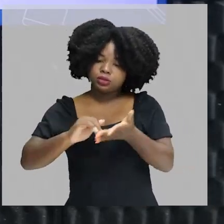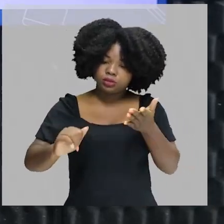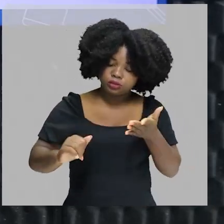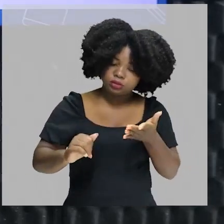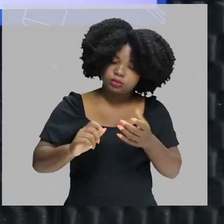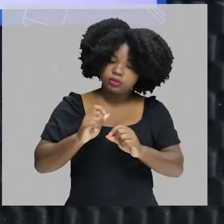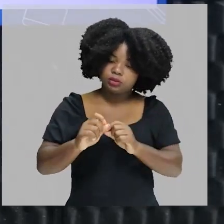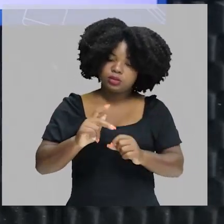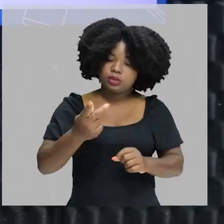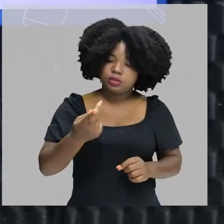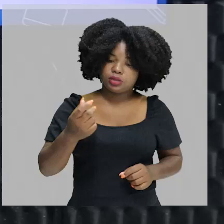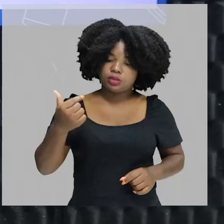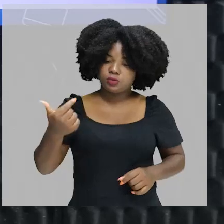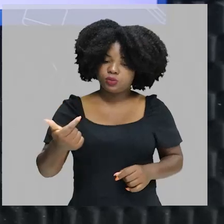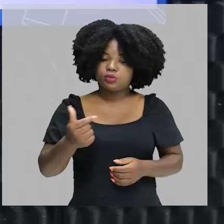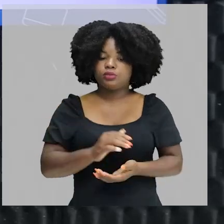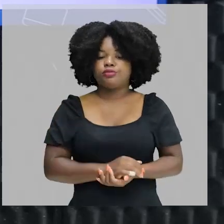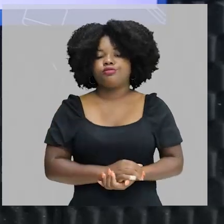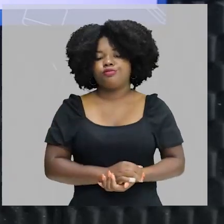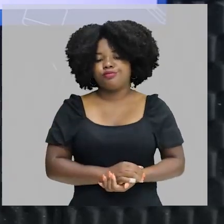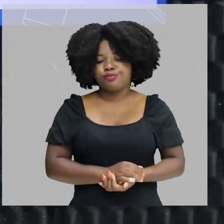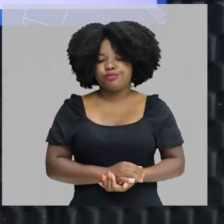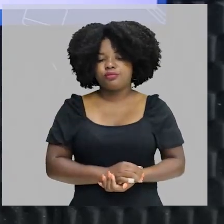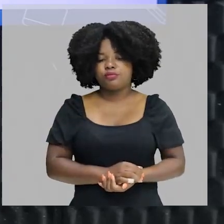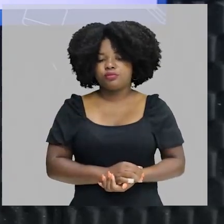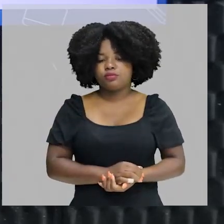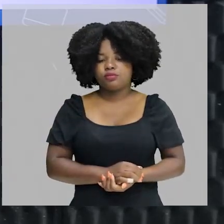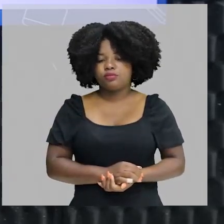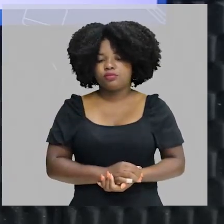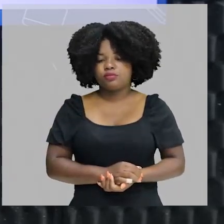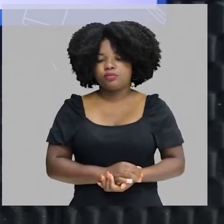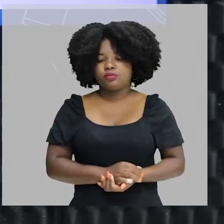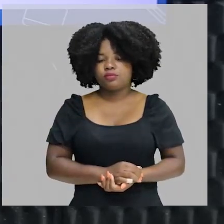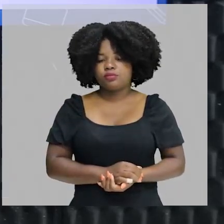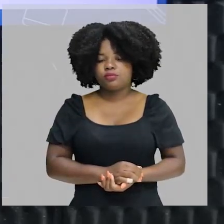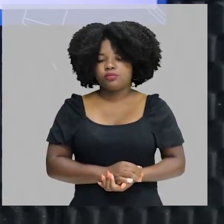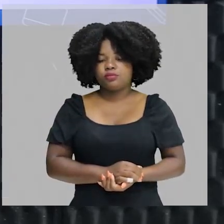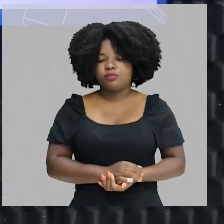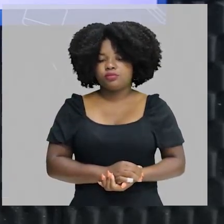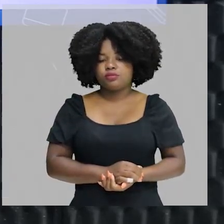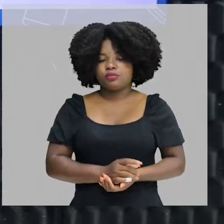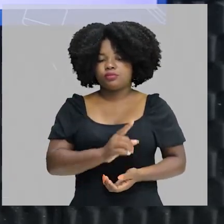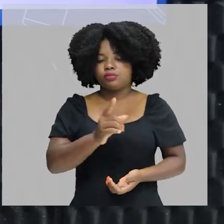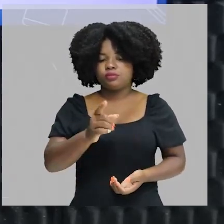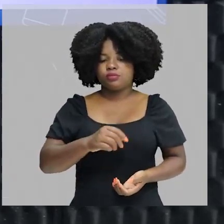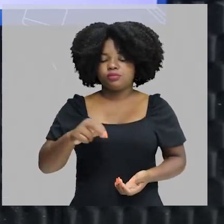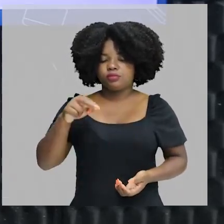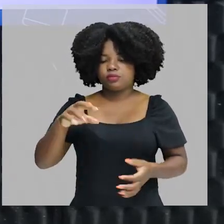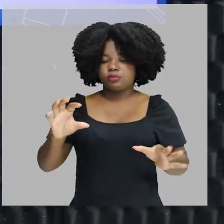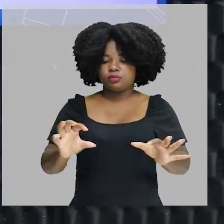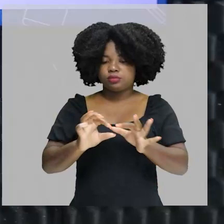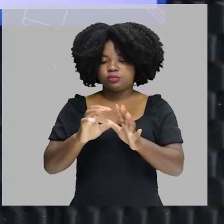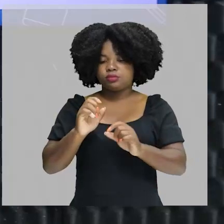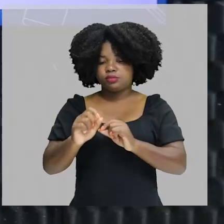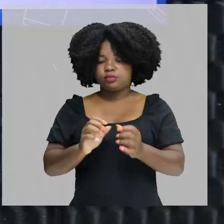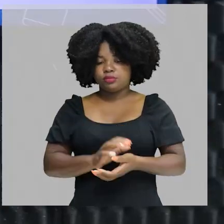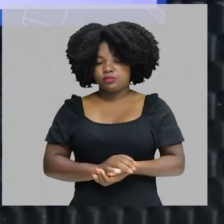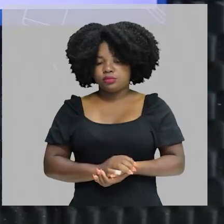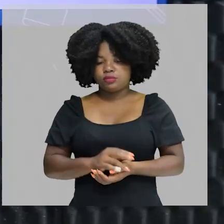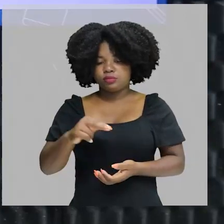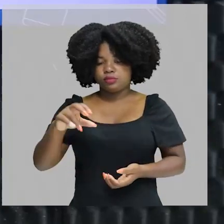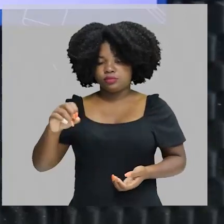de H2, gás hidrogênio. E aí o zinco vai fazer a ligação com